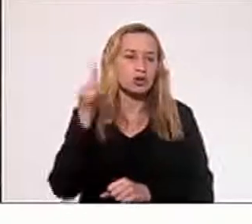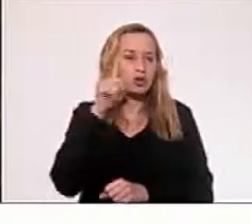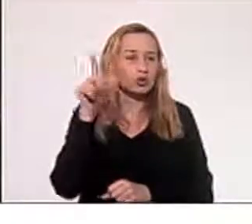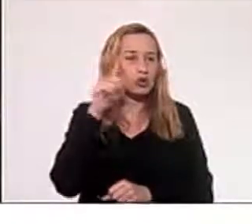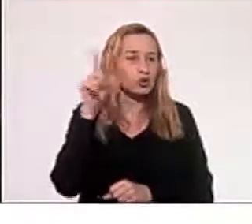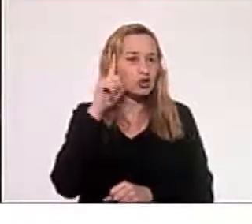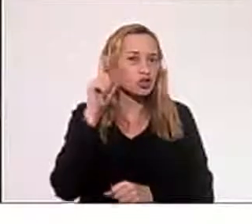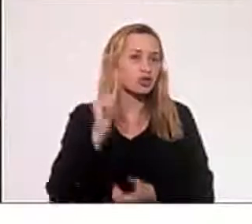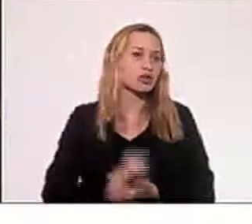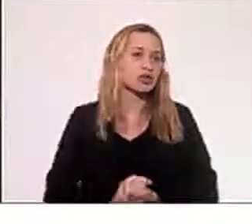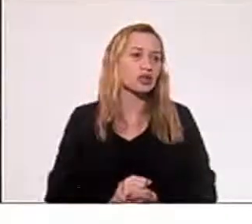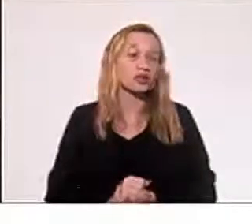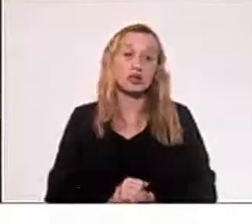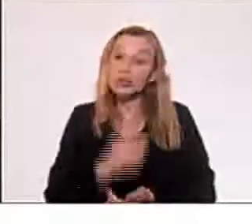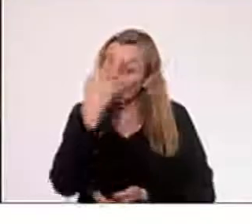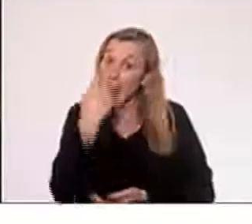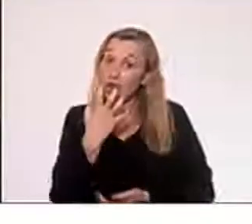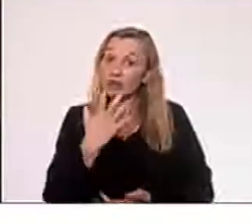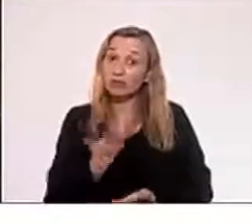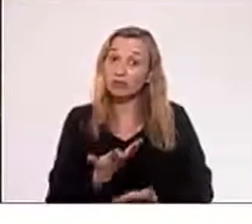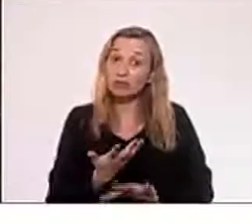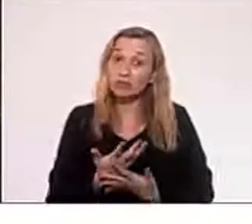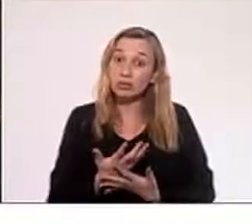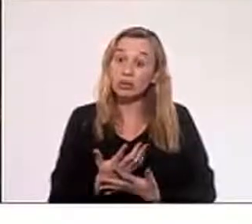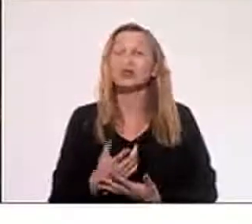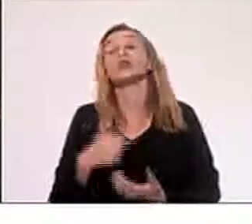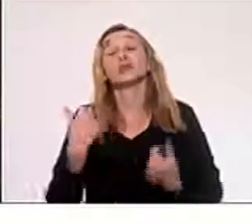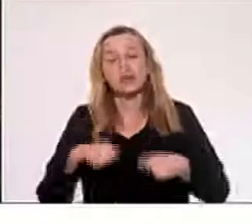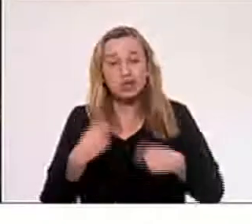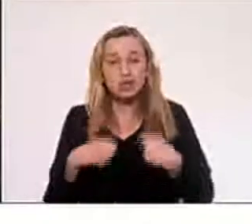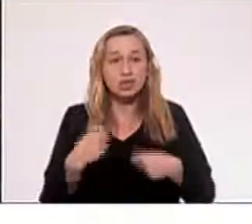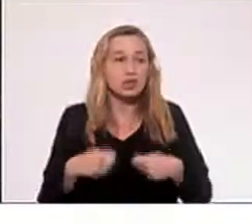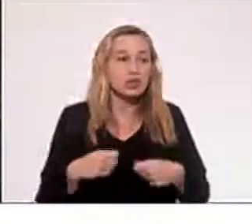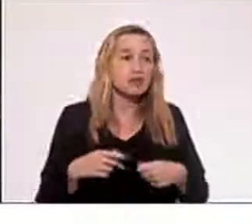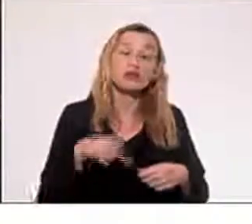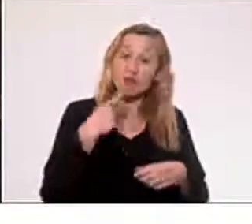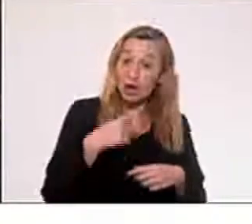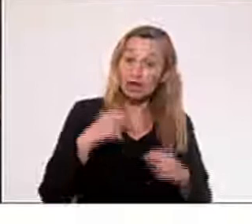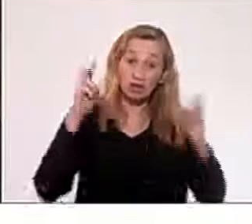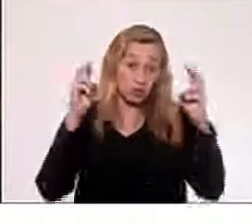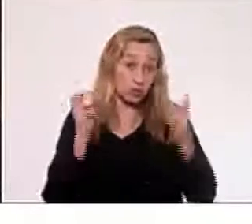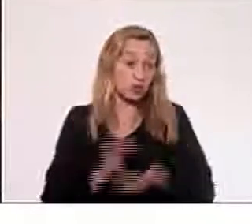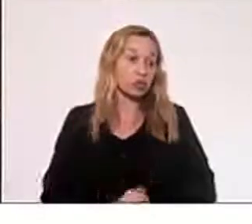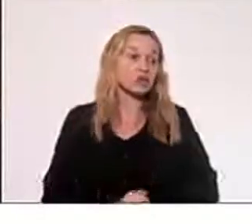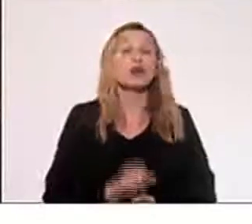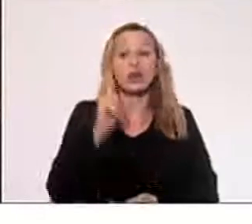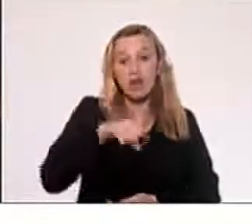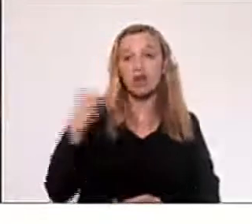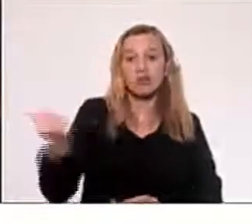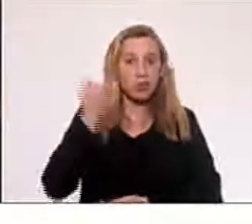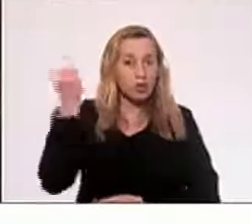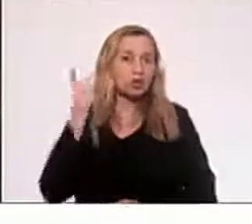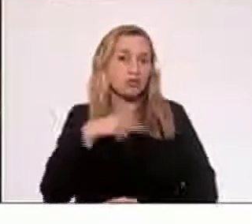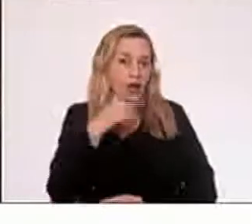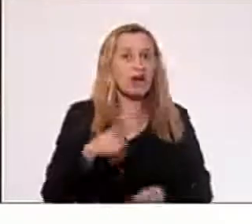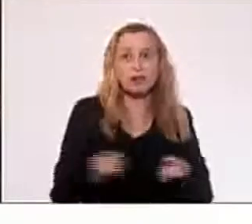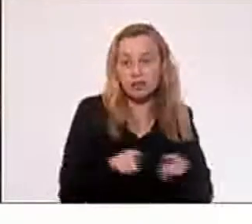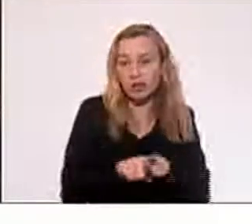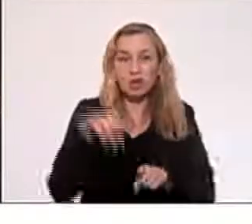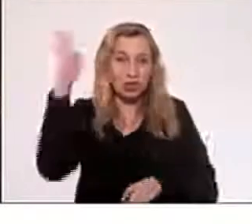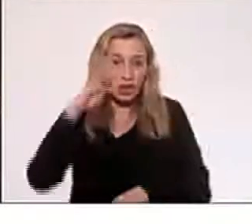dia. Isso é gravíssimo e a gente precisa falar disso. E é importante falar que no Brasil